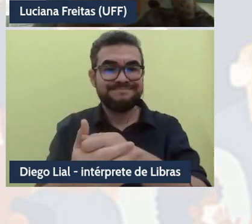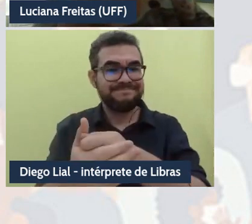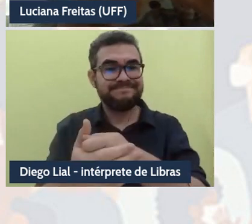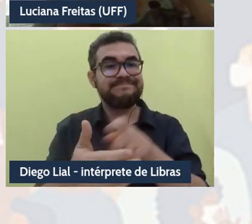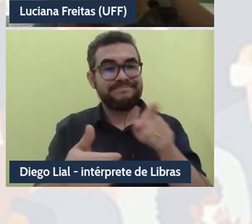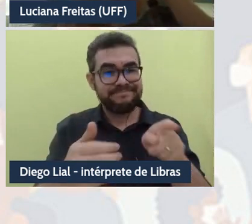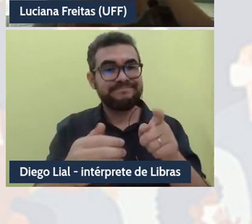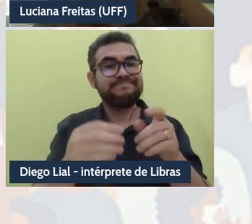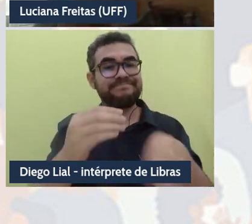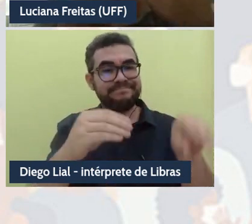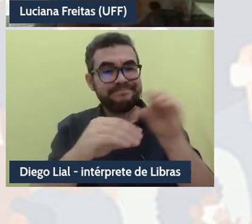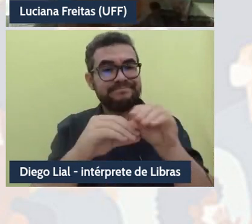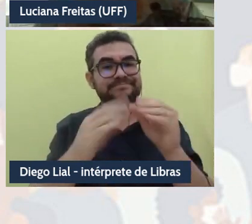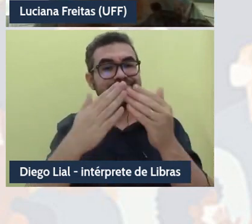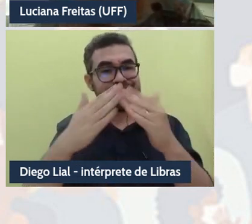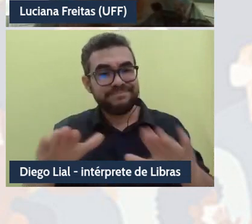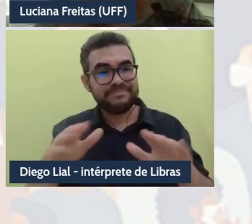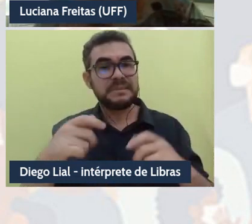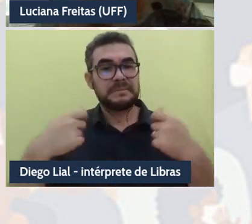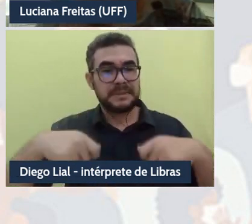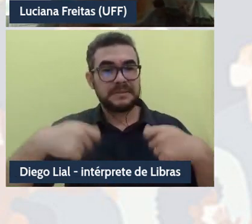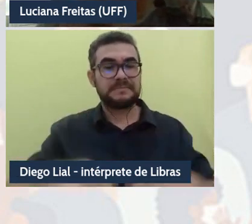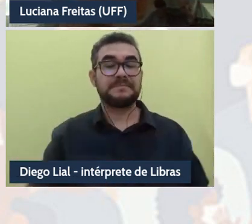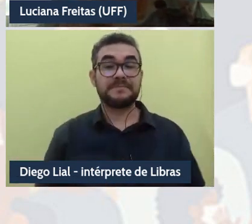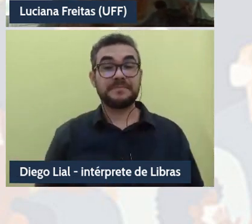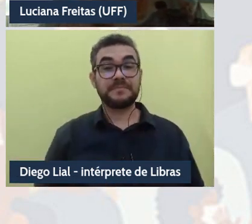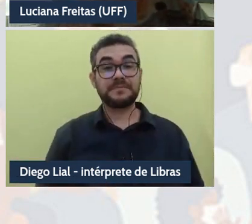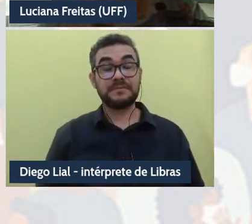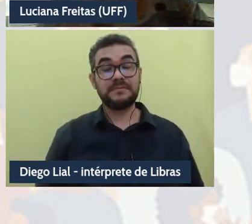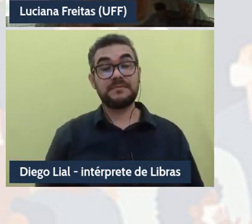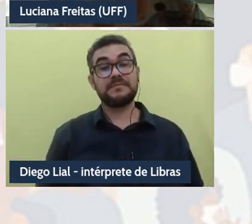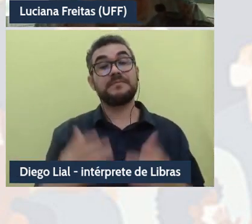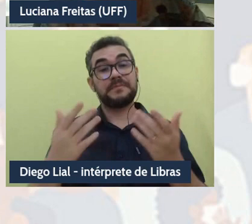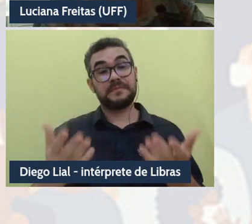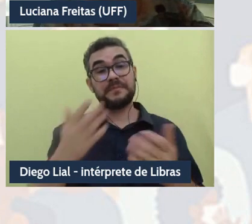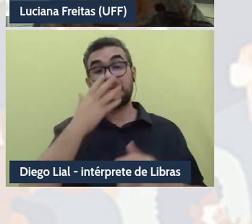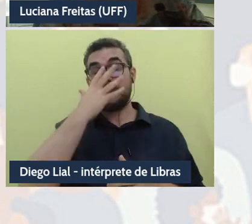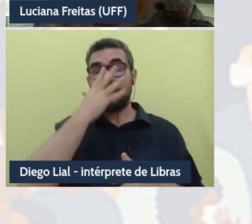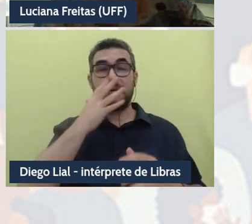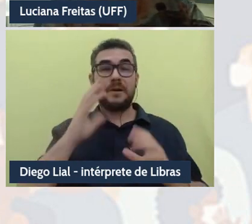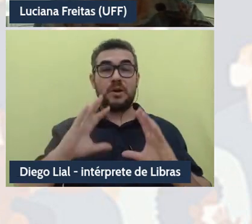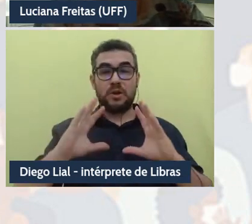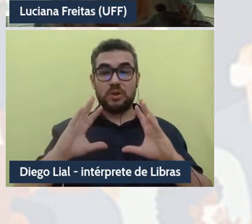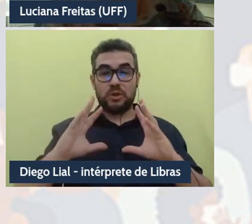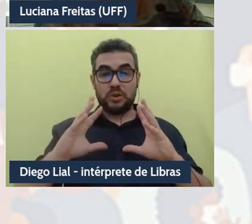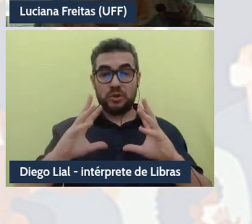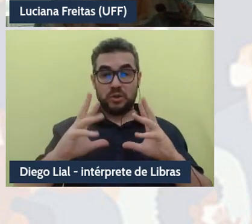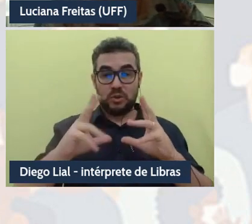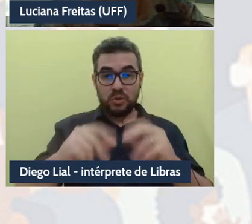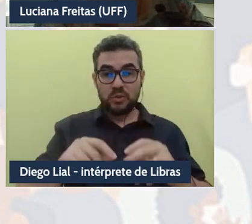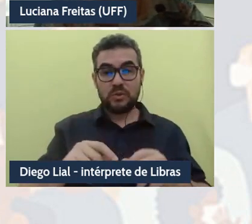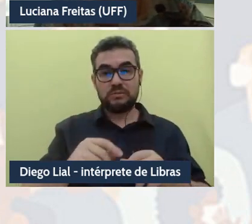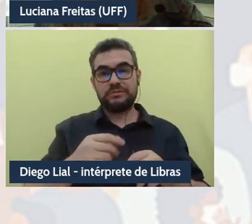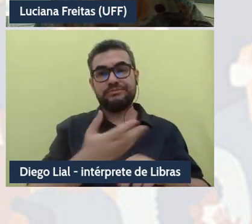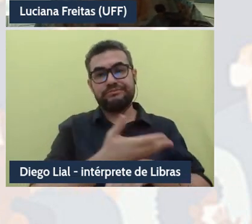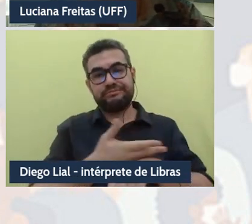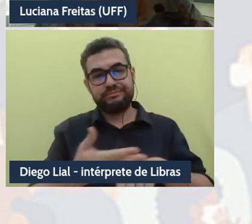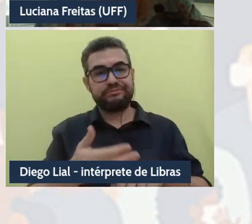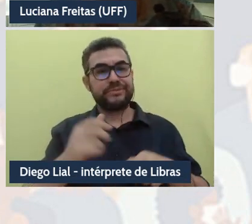isso tudo, essas políticas todas, elas tiveram início de forma mais explícita em